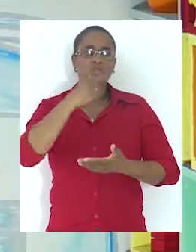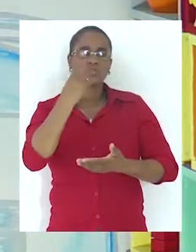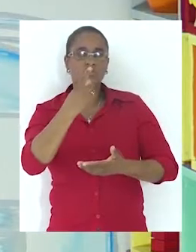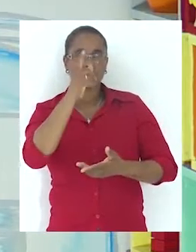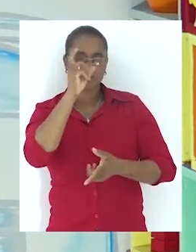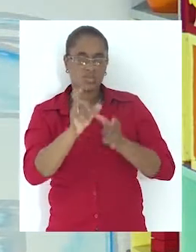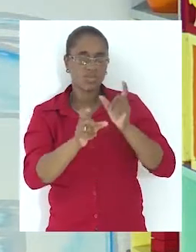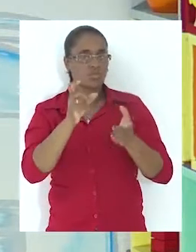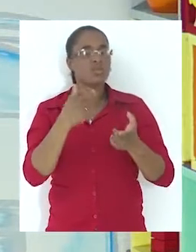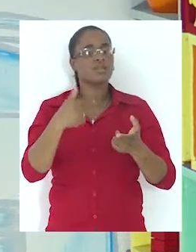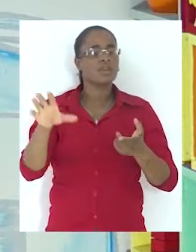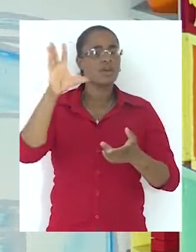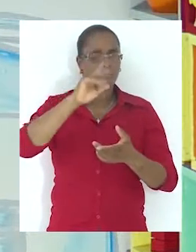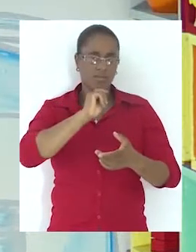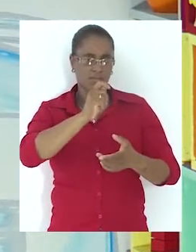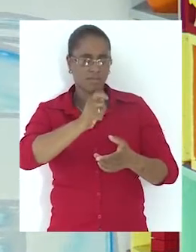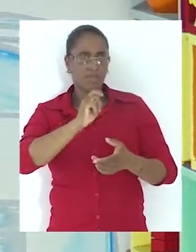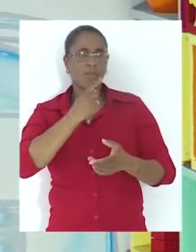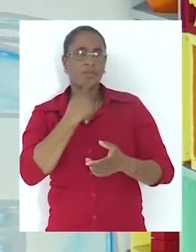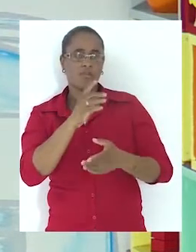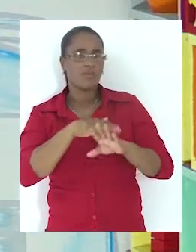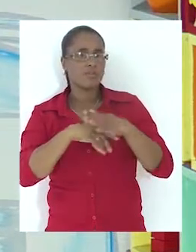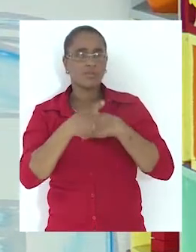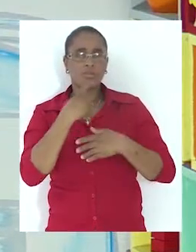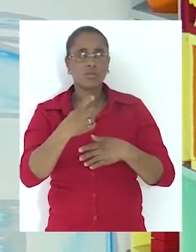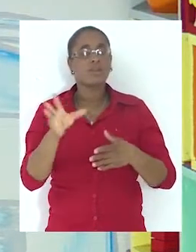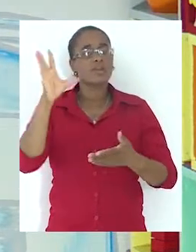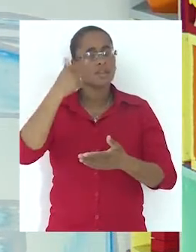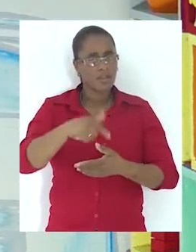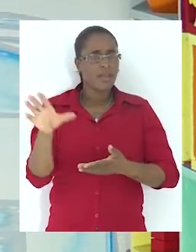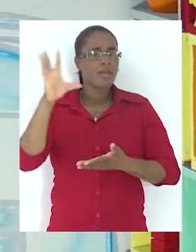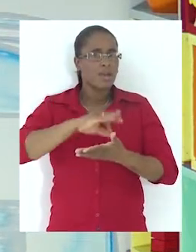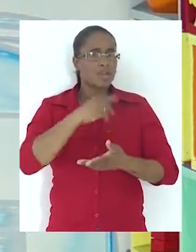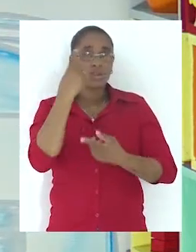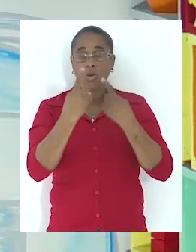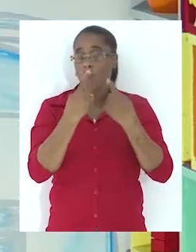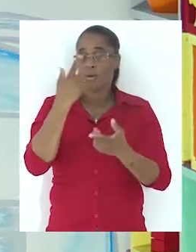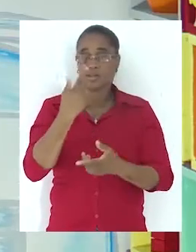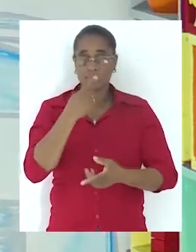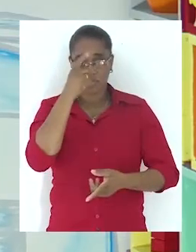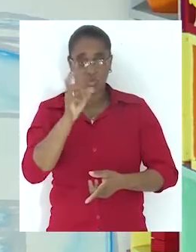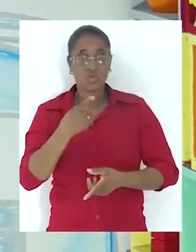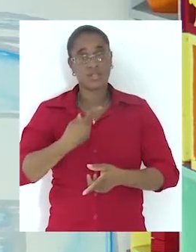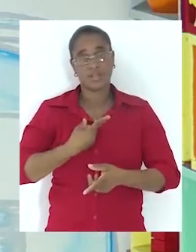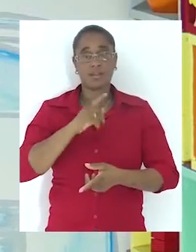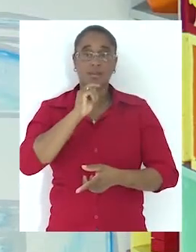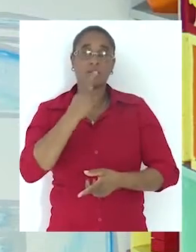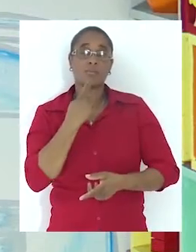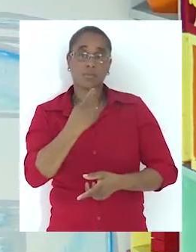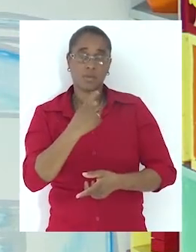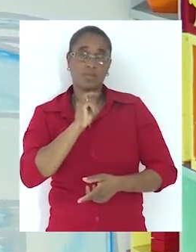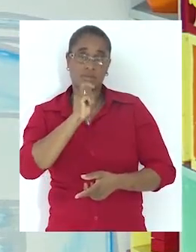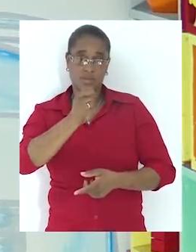haja mais do que uma pessoa a ser entrevistada. Portanto, há entrevistas que são coletivas. Por